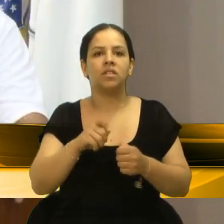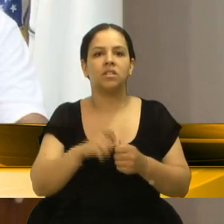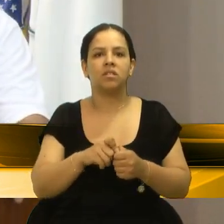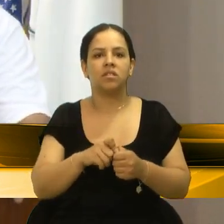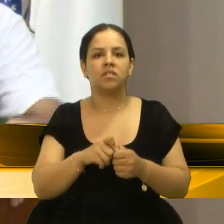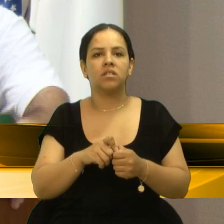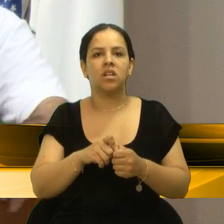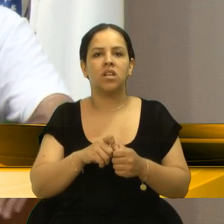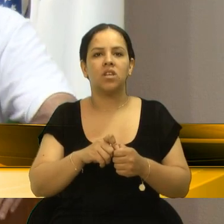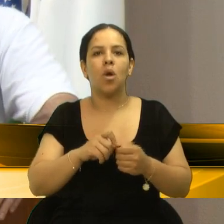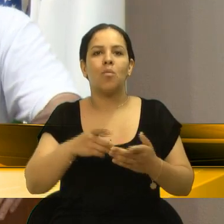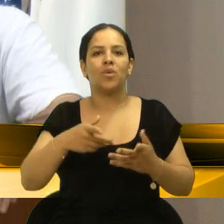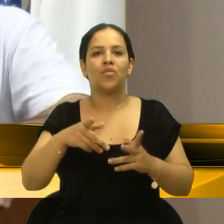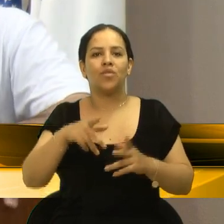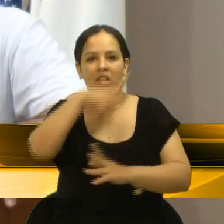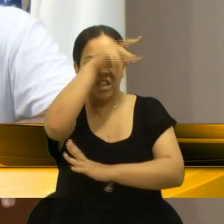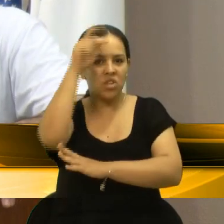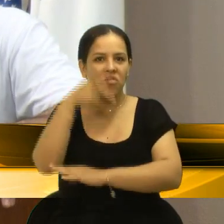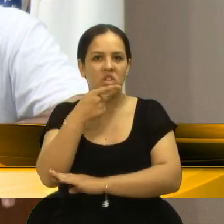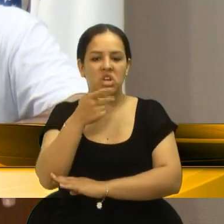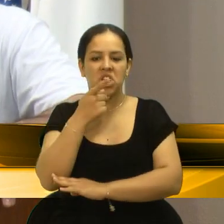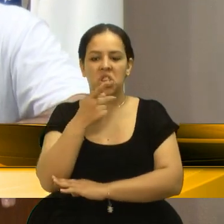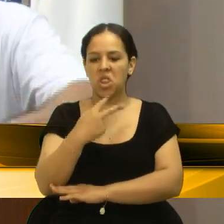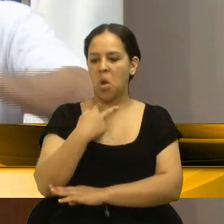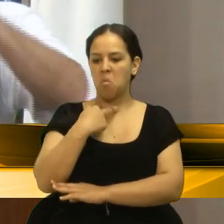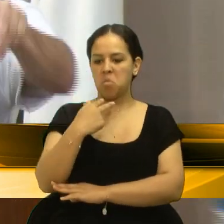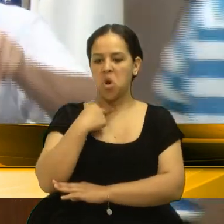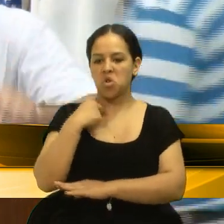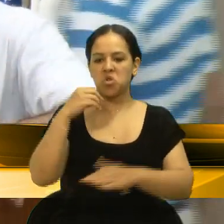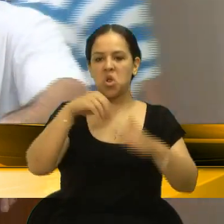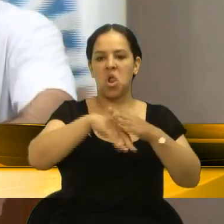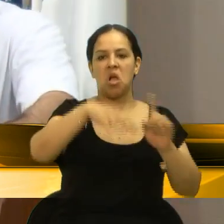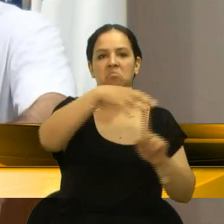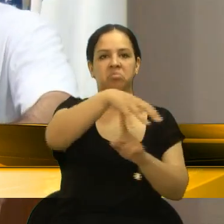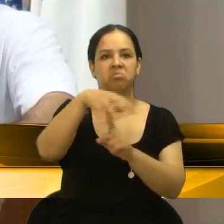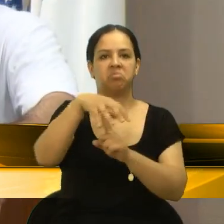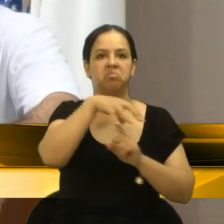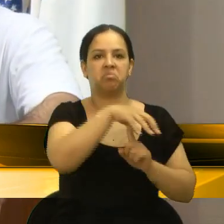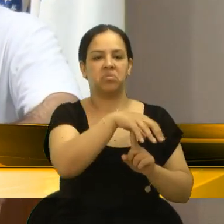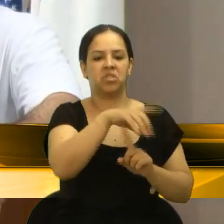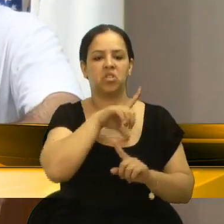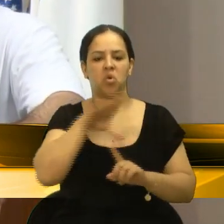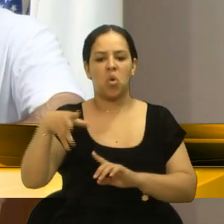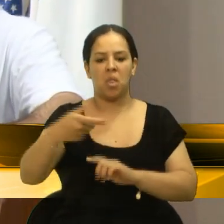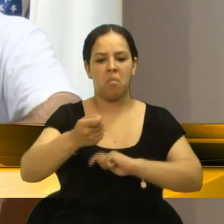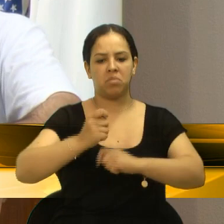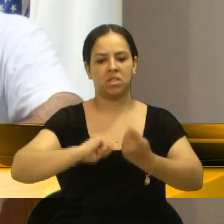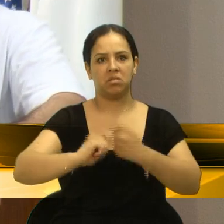cortou, disse que ali não era camelô para elas exporem, mas sempre tiveram em todas as administrações.